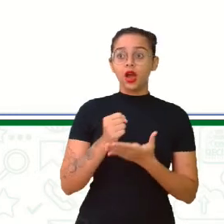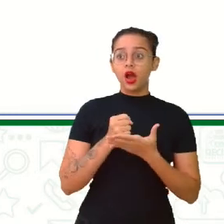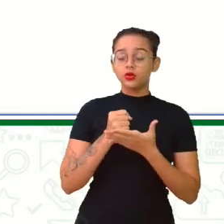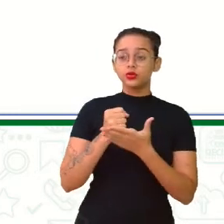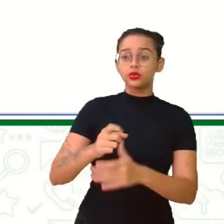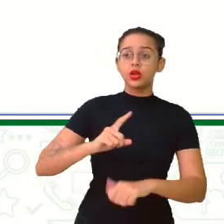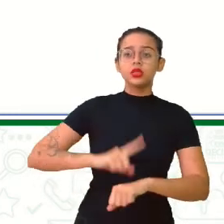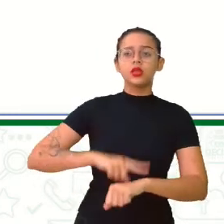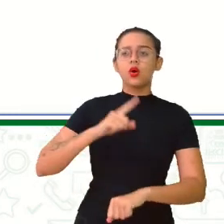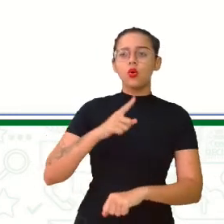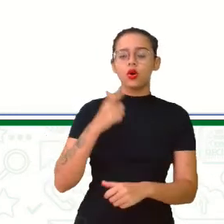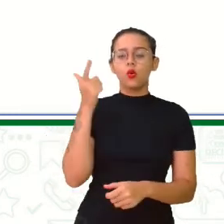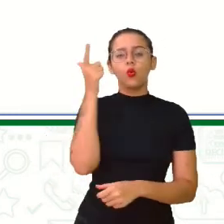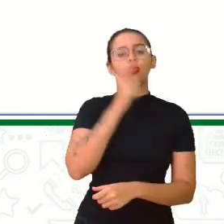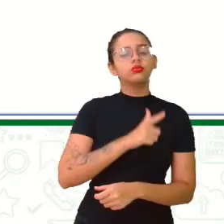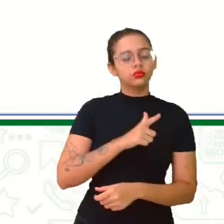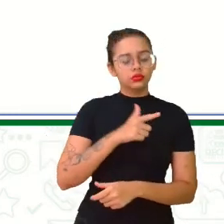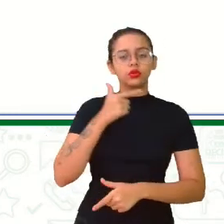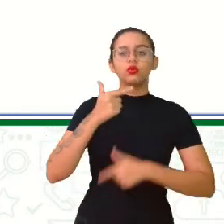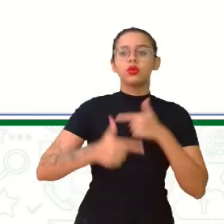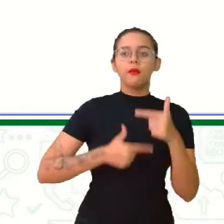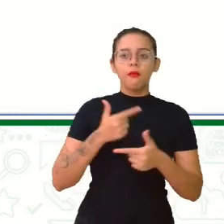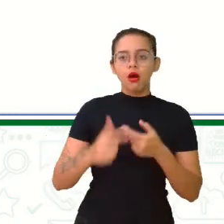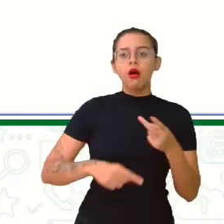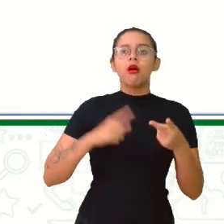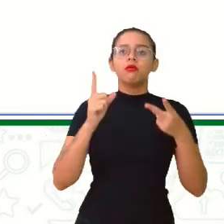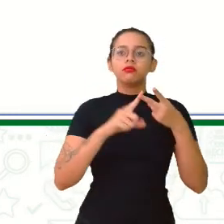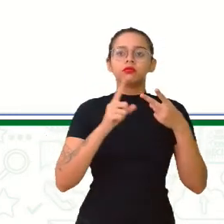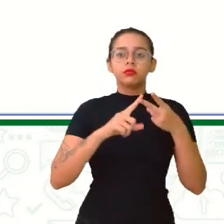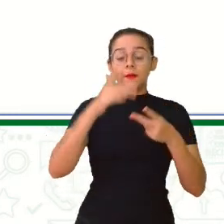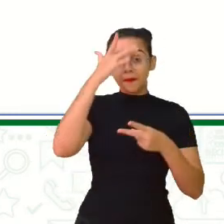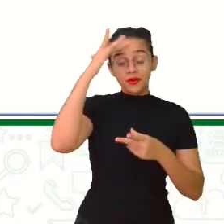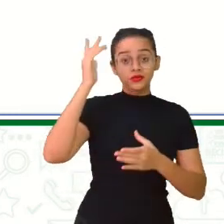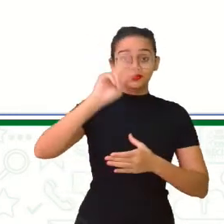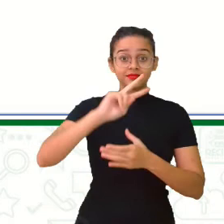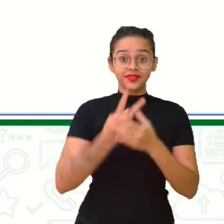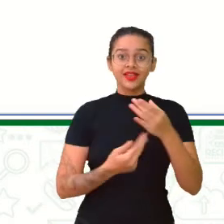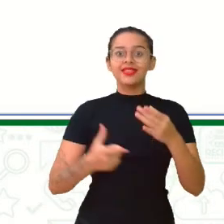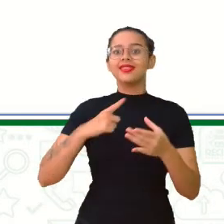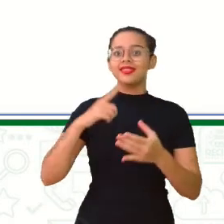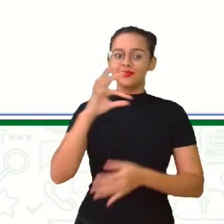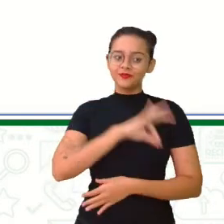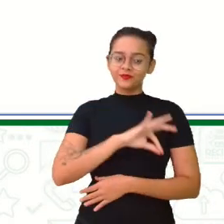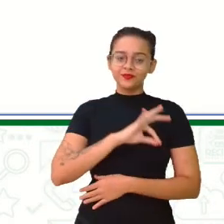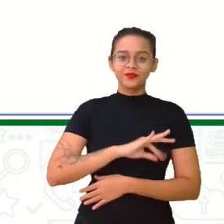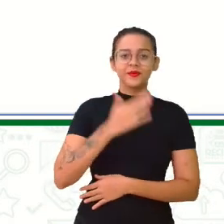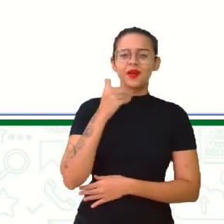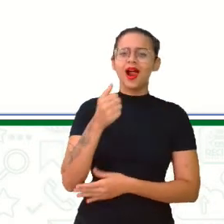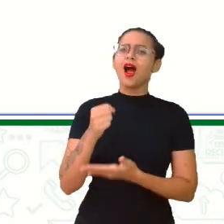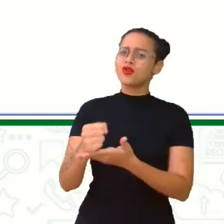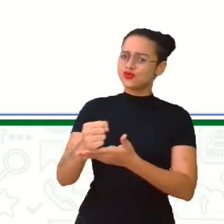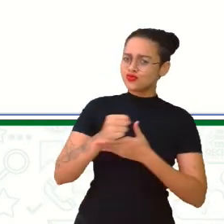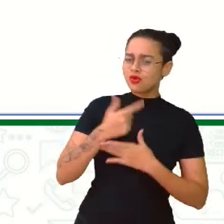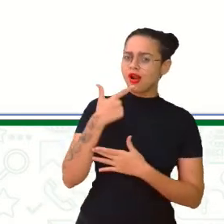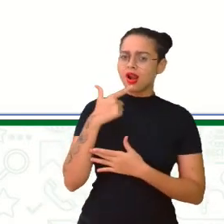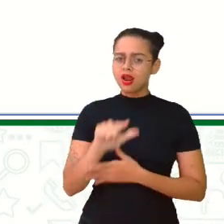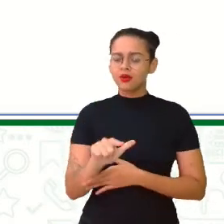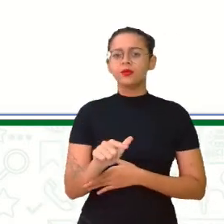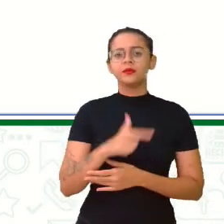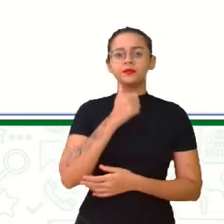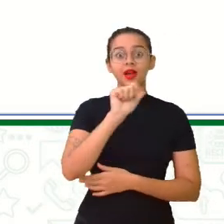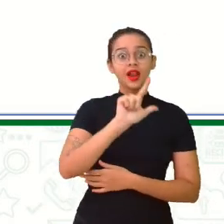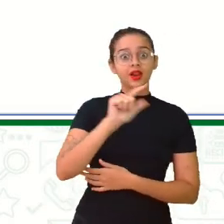conseguir emprego, pessoas bilíngues possuem salários melhores, ajuda demais. Veja bem, a nossa